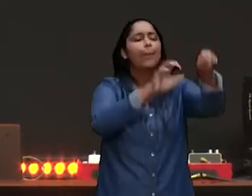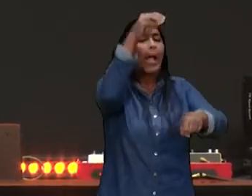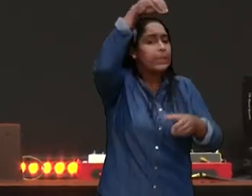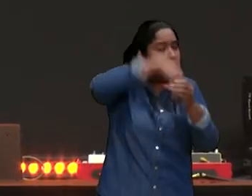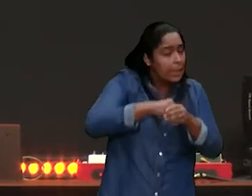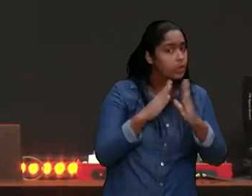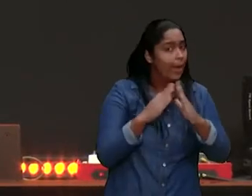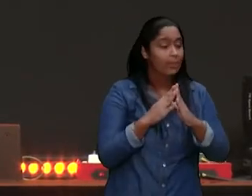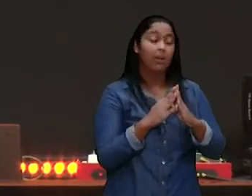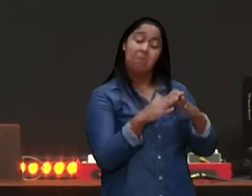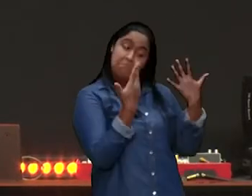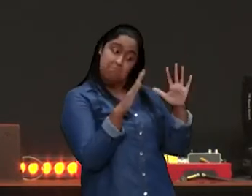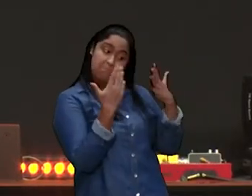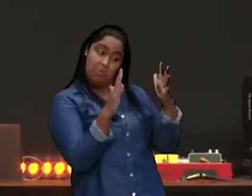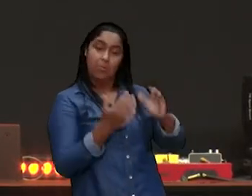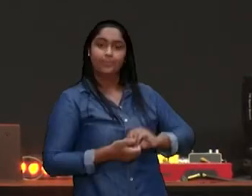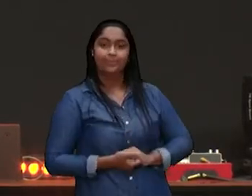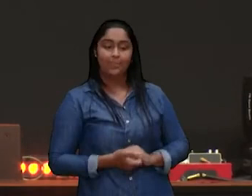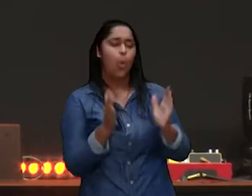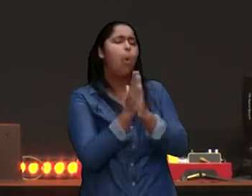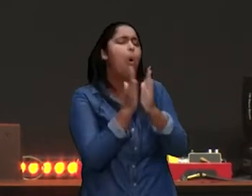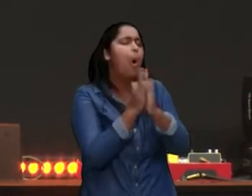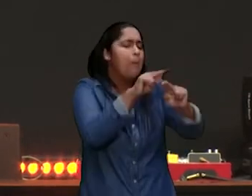tem como mandar umas três irmãs de oração aqui